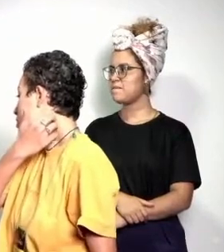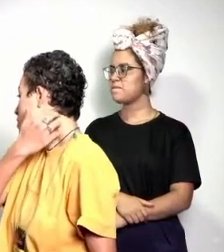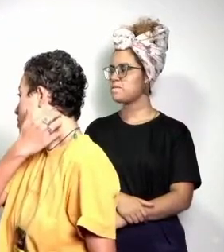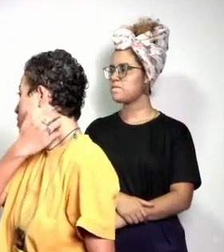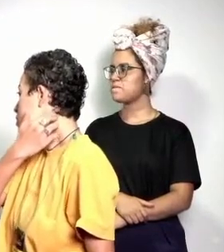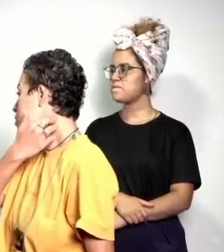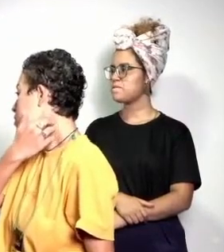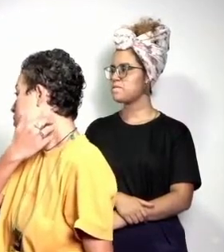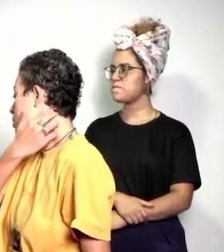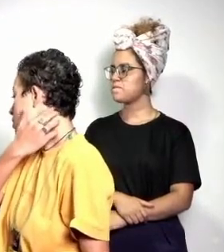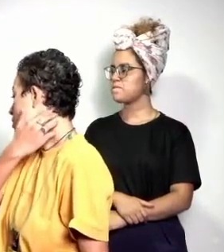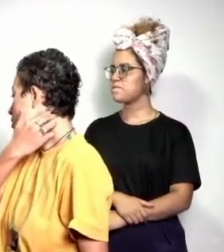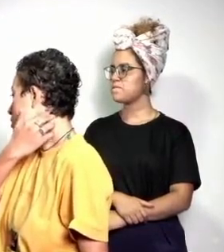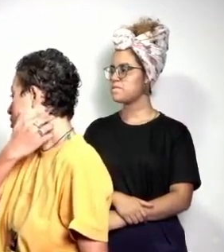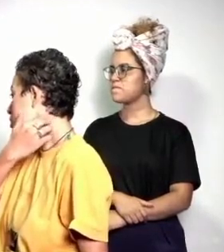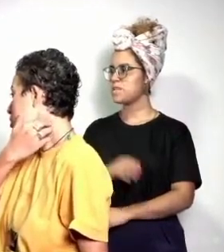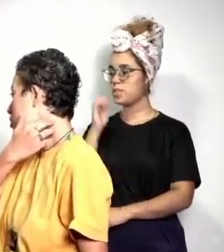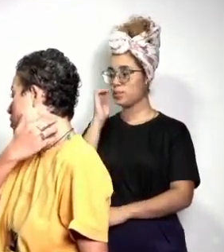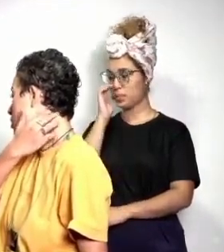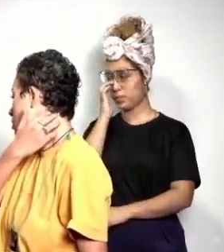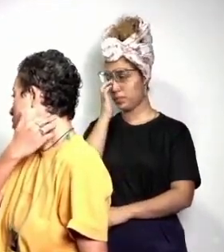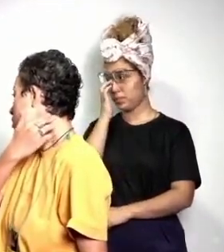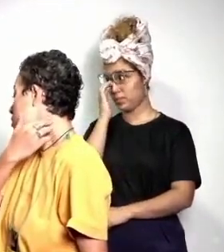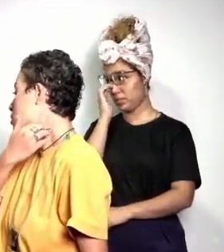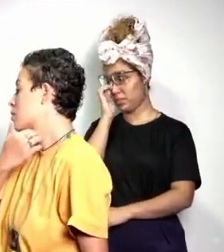Pode tirar o viewfinder.